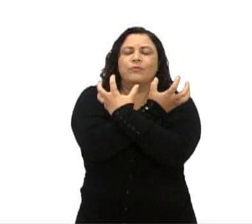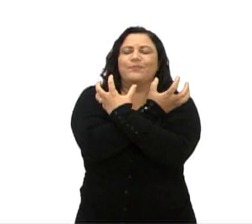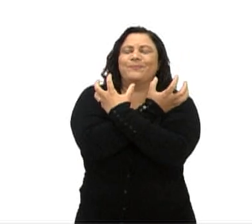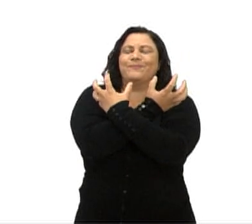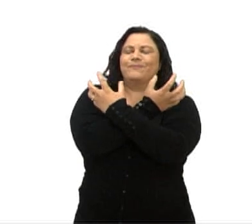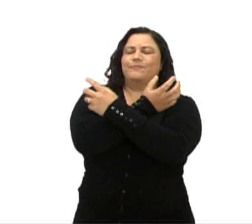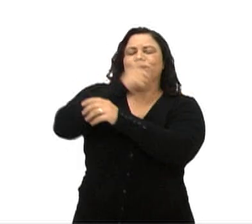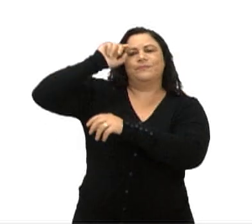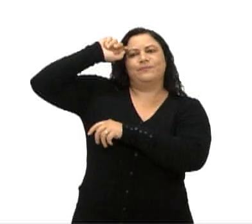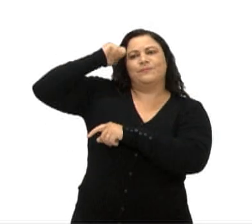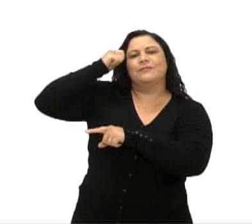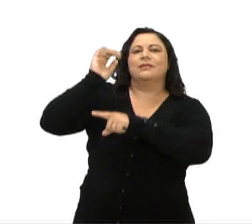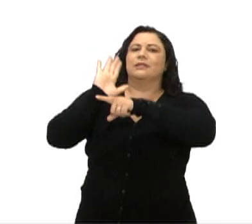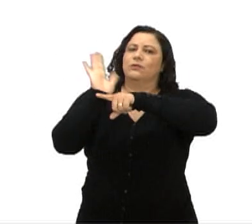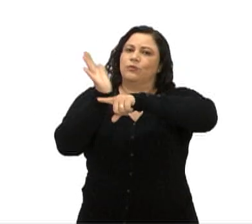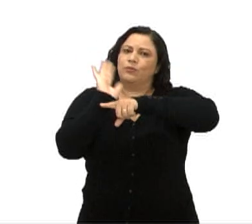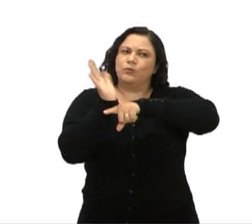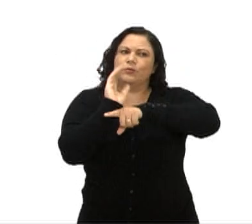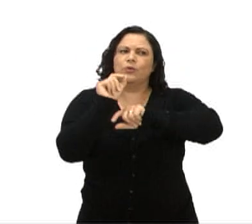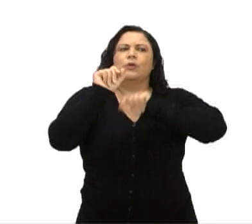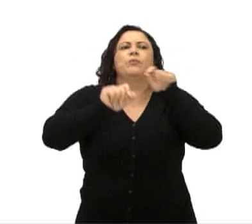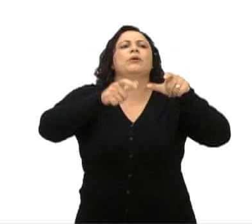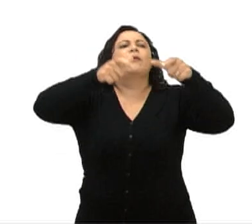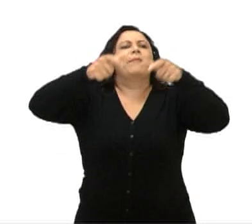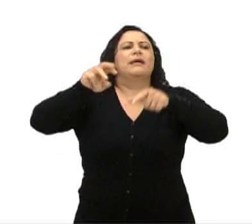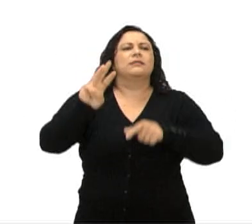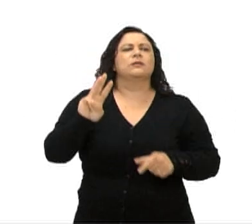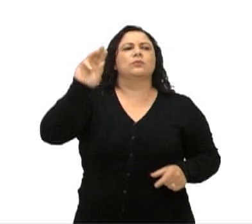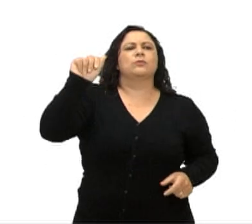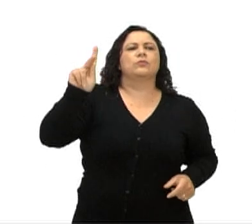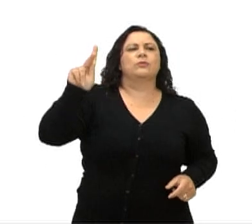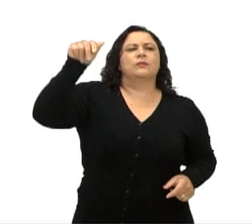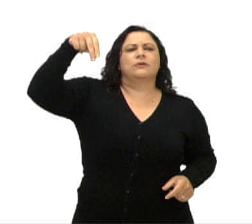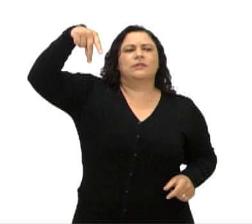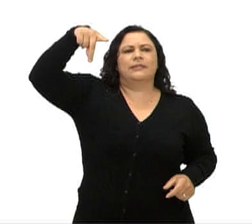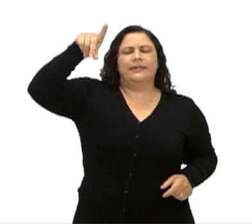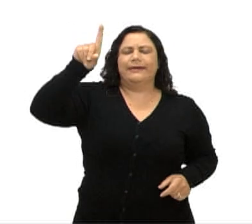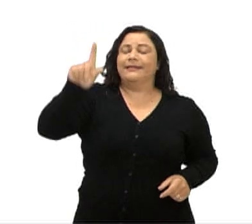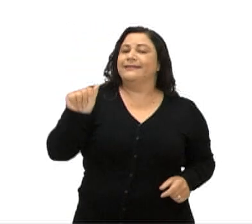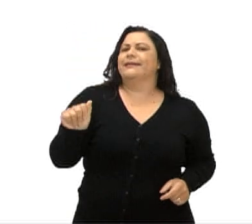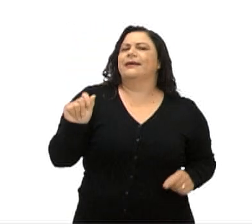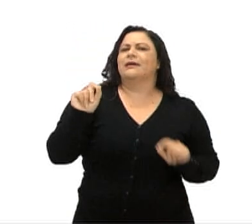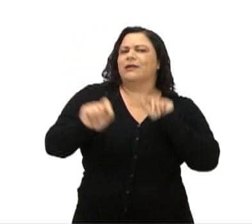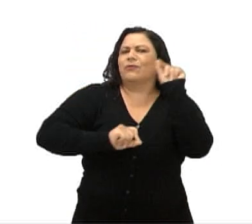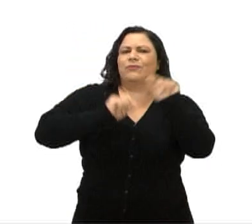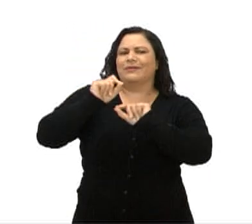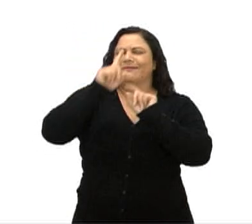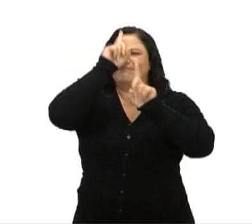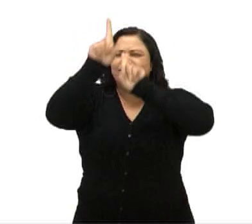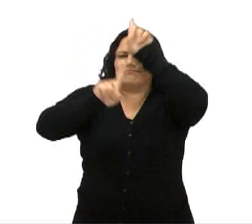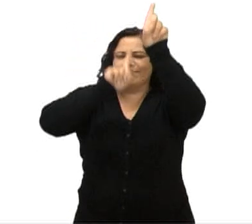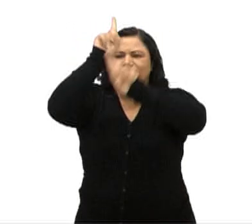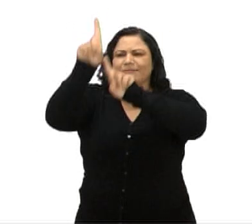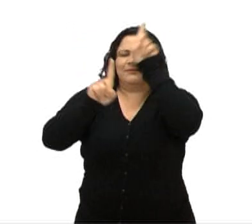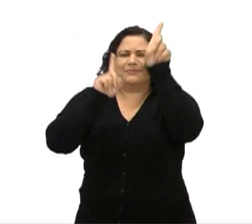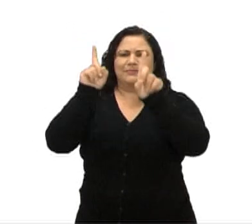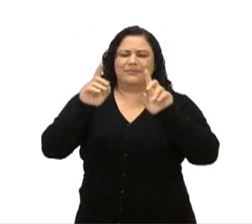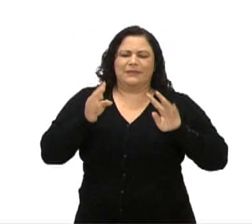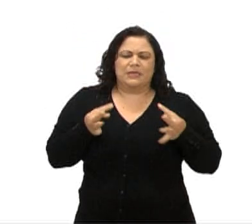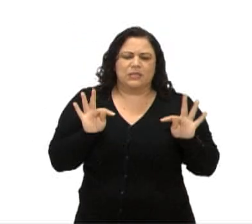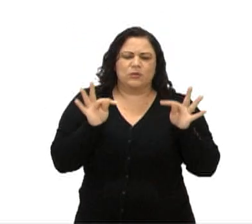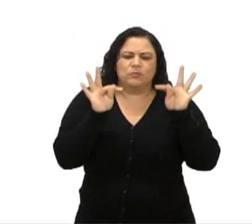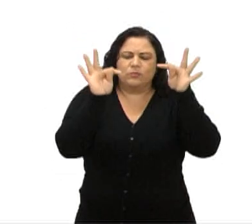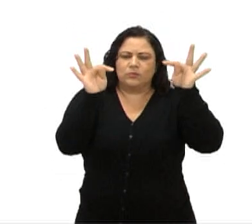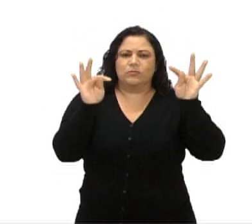Wakanda, o fictício país africano isolado do resto do mundo e que é uma potência tecnológica. O que